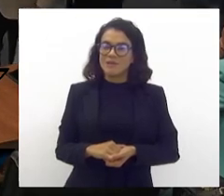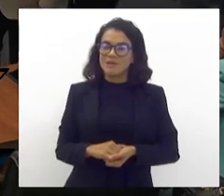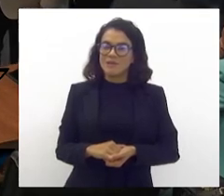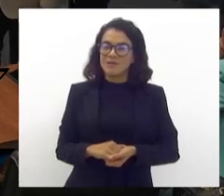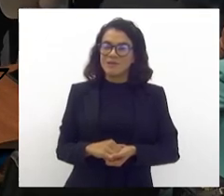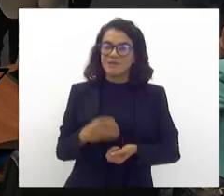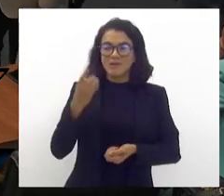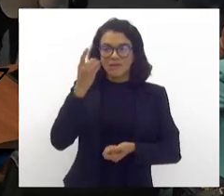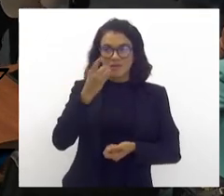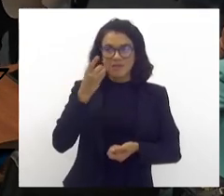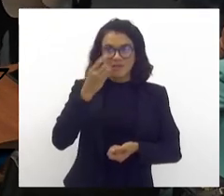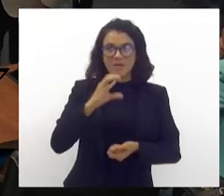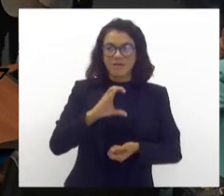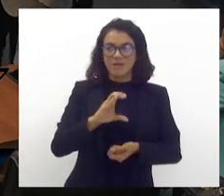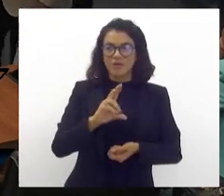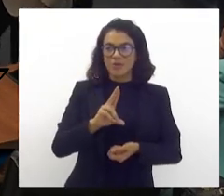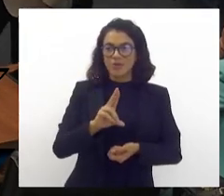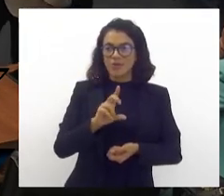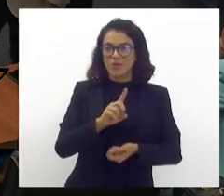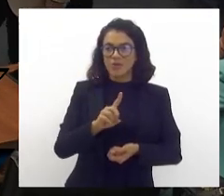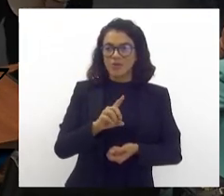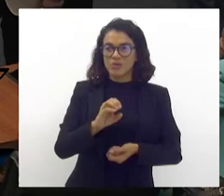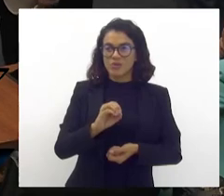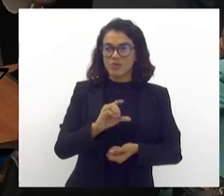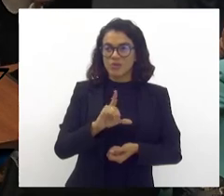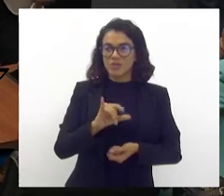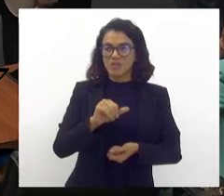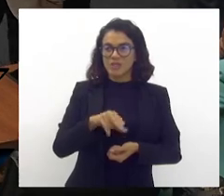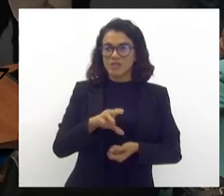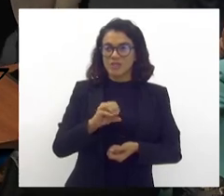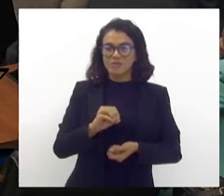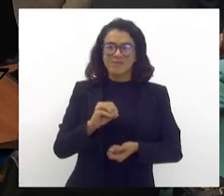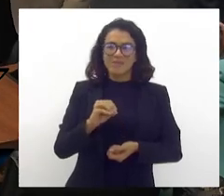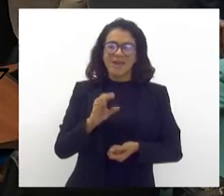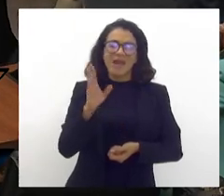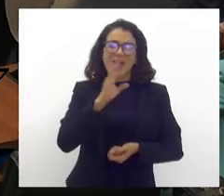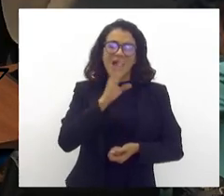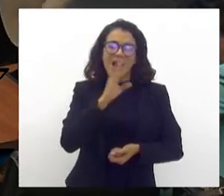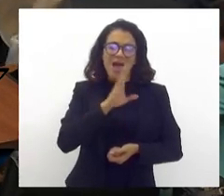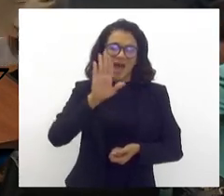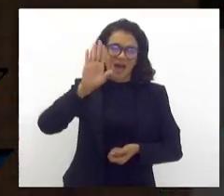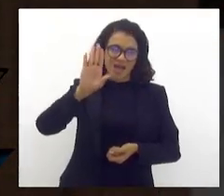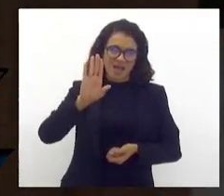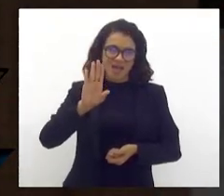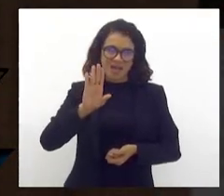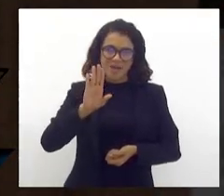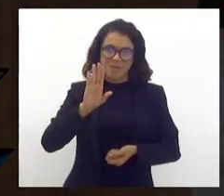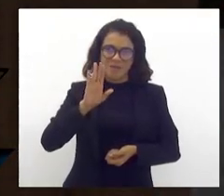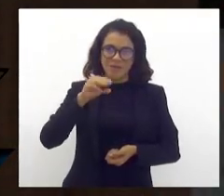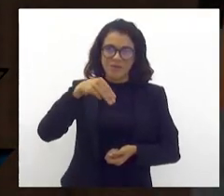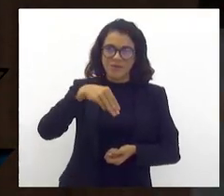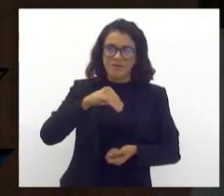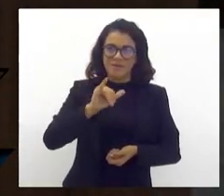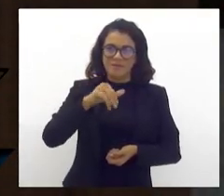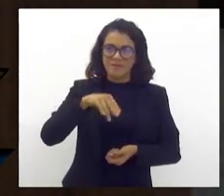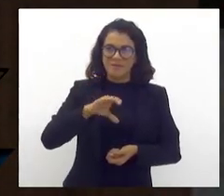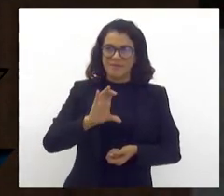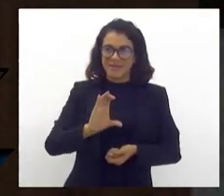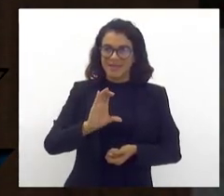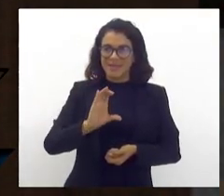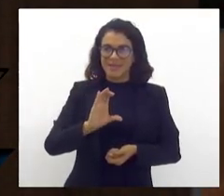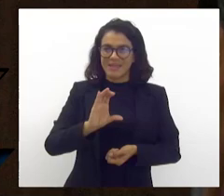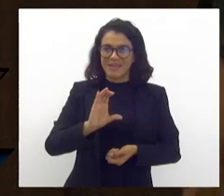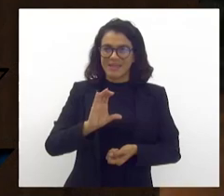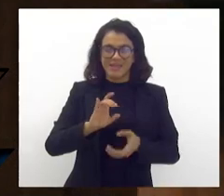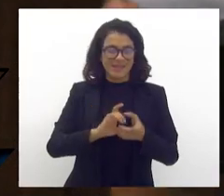Deputado Cozzolino está na vez. Deputado Mink. É rapidinho, presidente Bacelar, democrático.